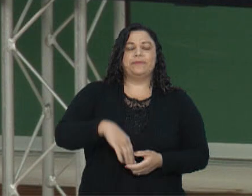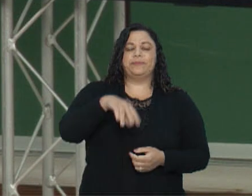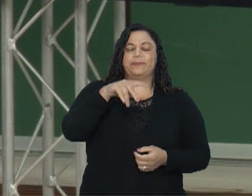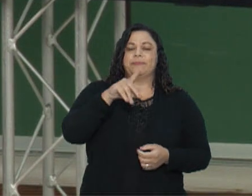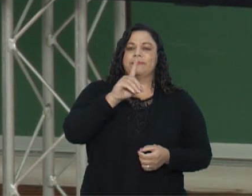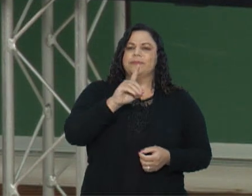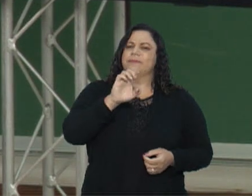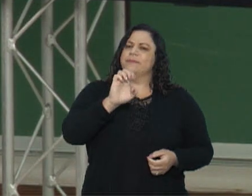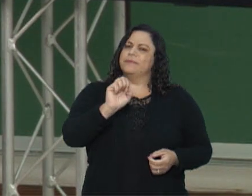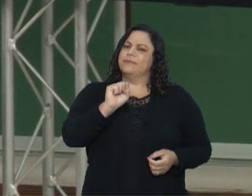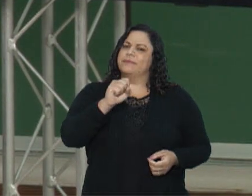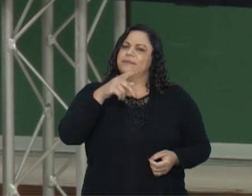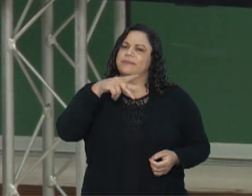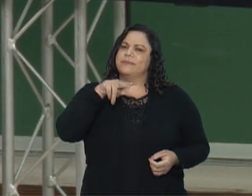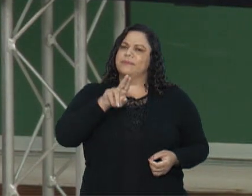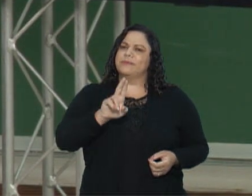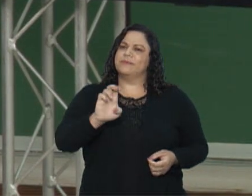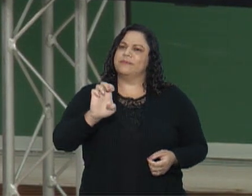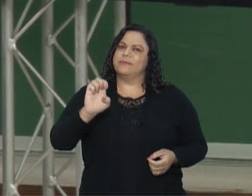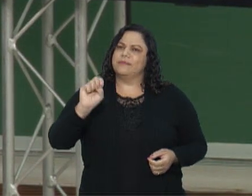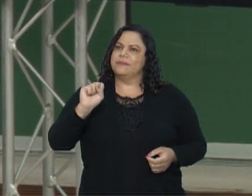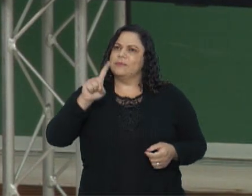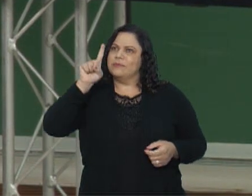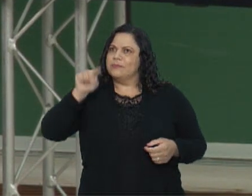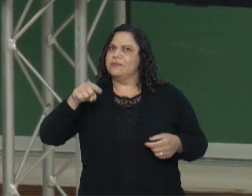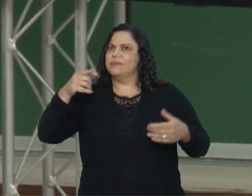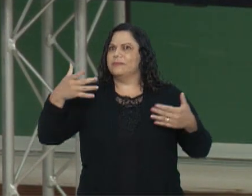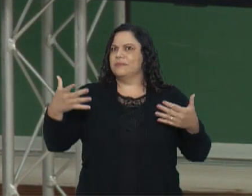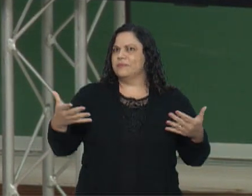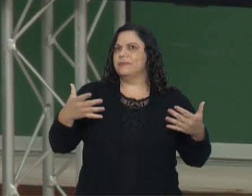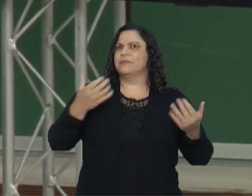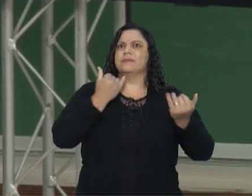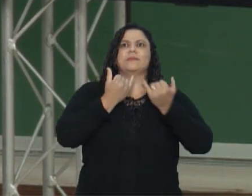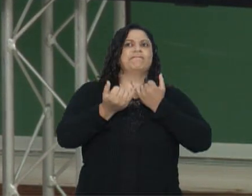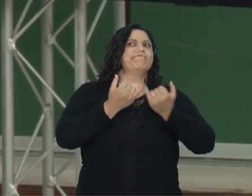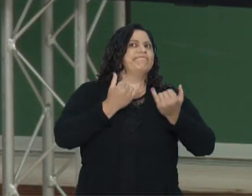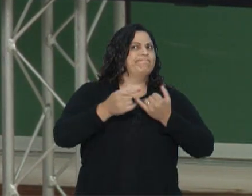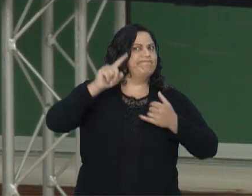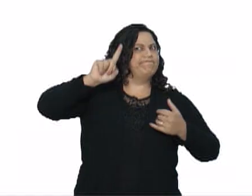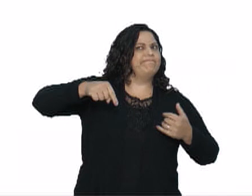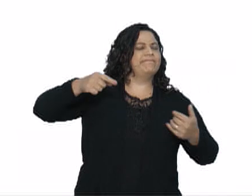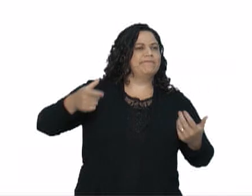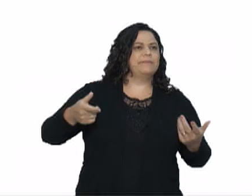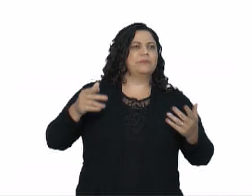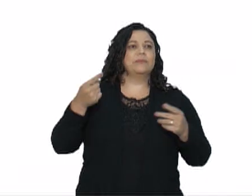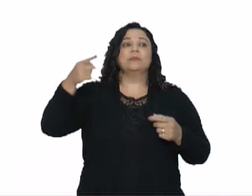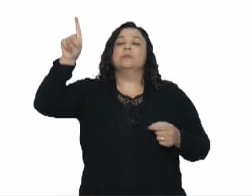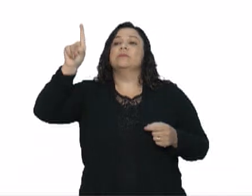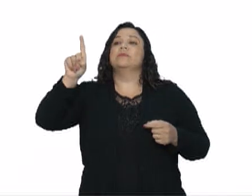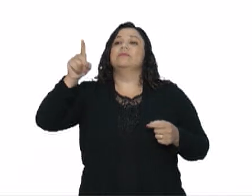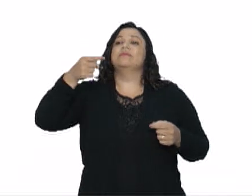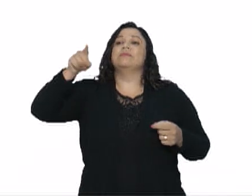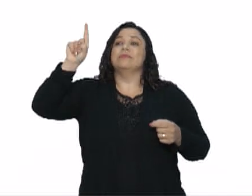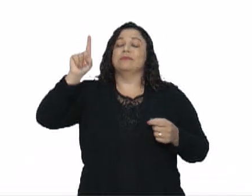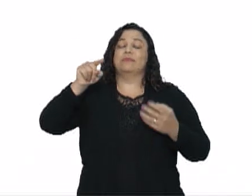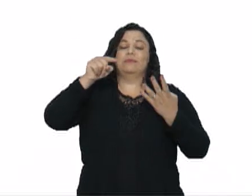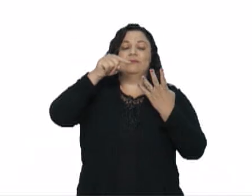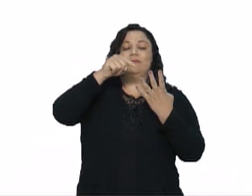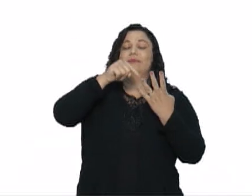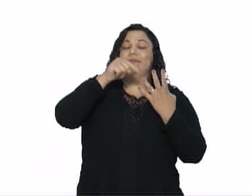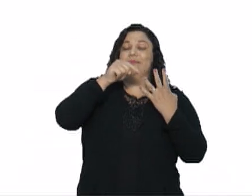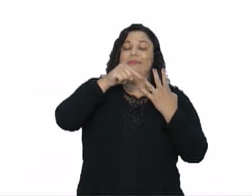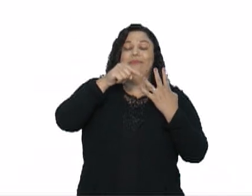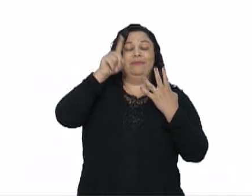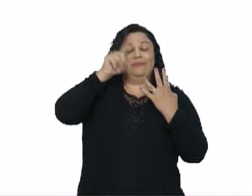depois, francês e estás também são agudas. Por quê? Última sílaba tônica terminada em S,